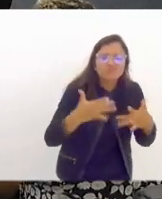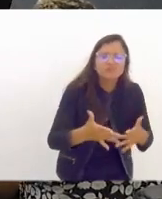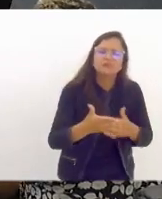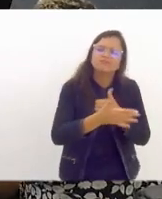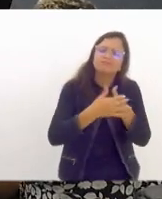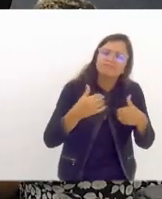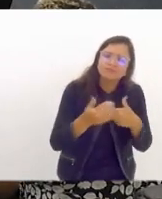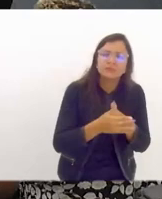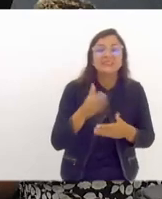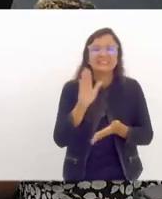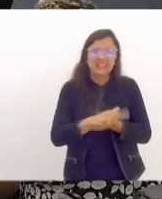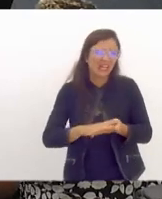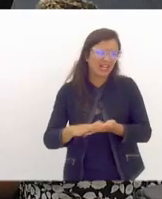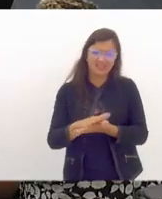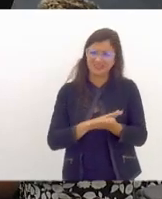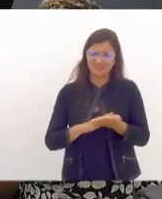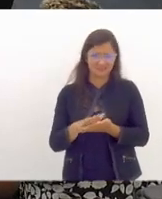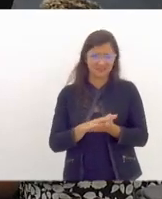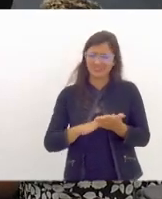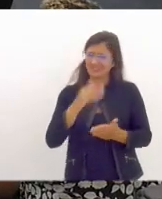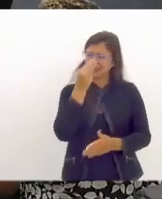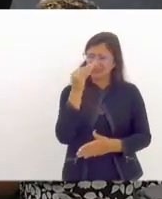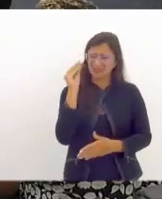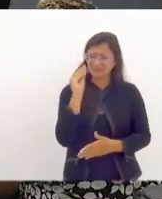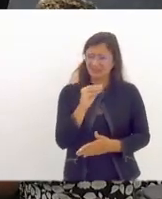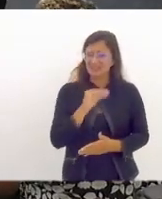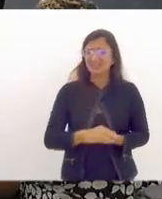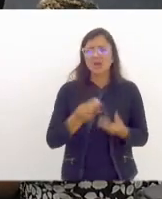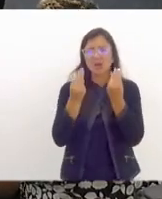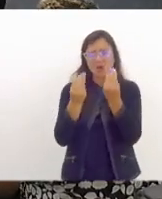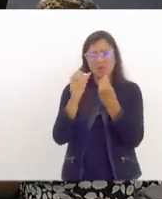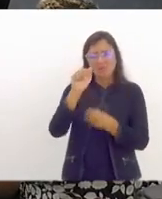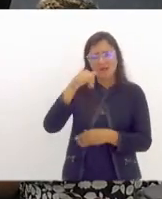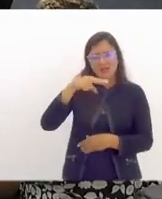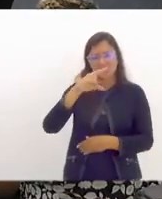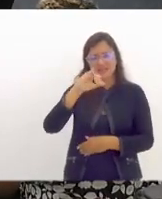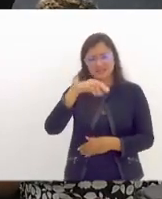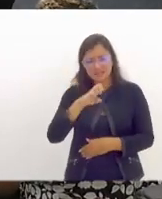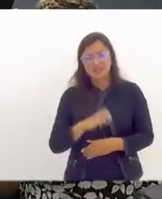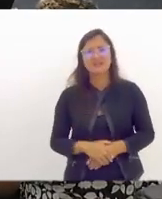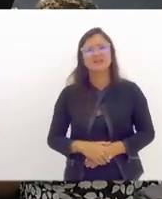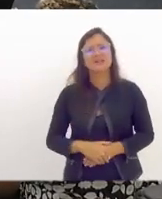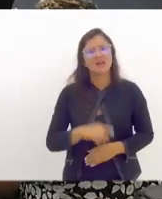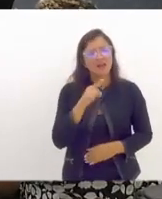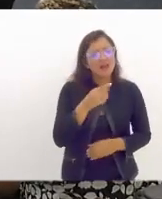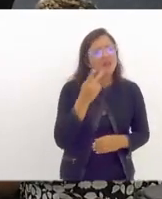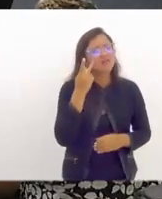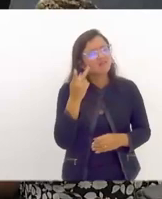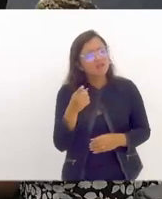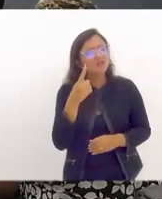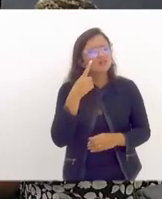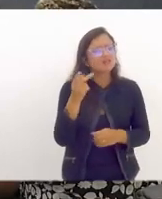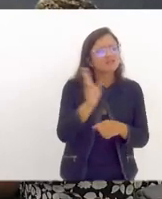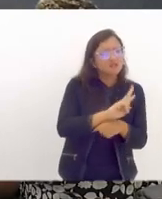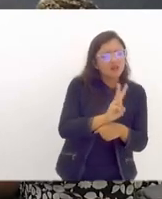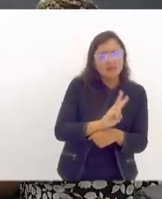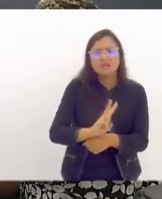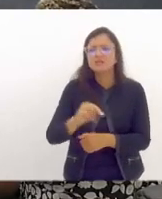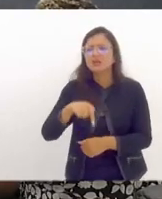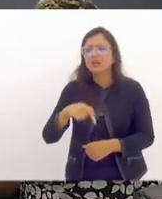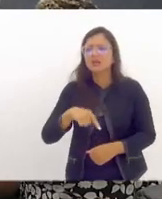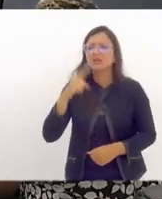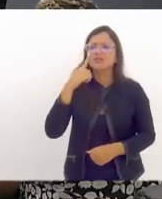pela situação que atravessamos E olha que a agência quem comenta e fiscaliza a atividade visual no Brasil